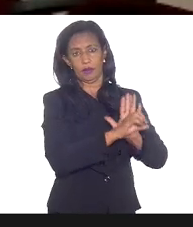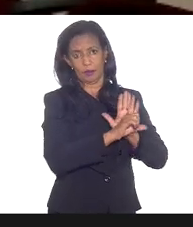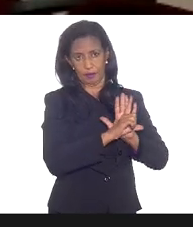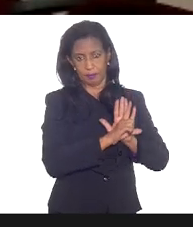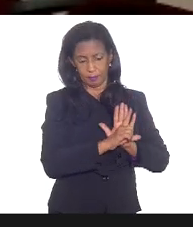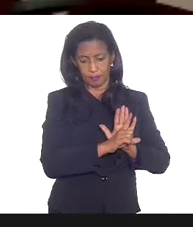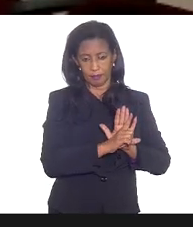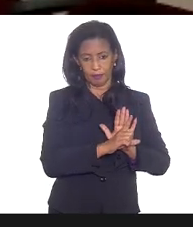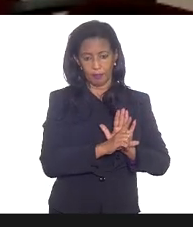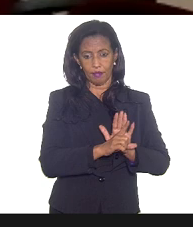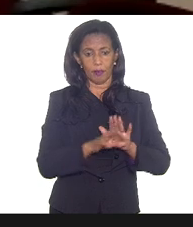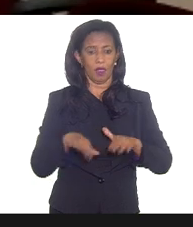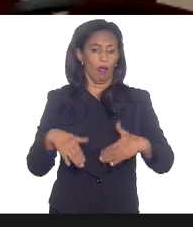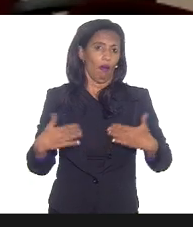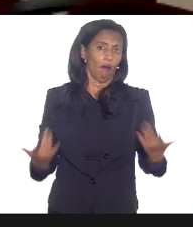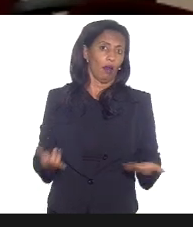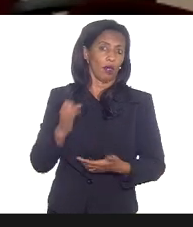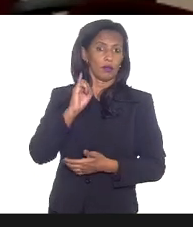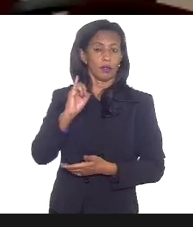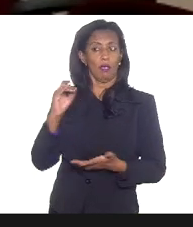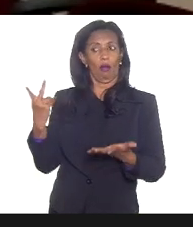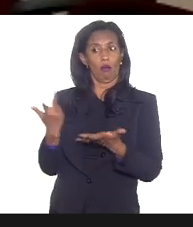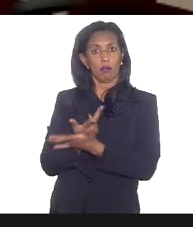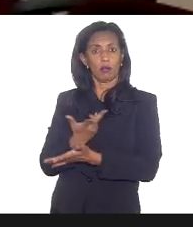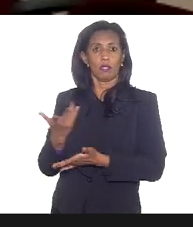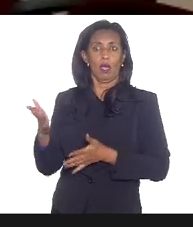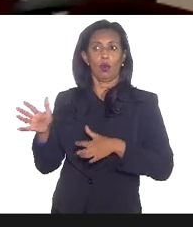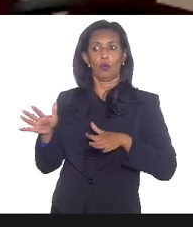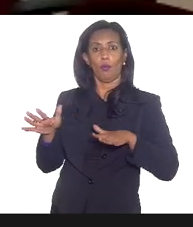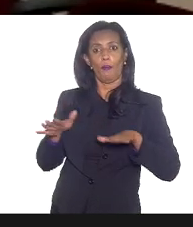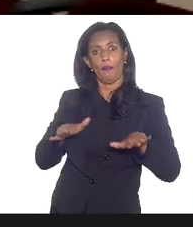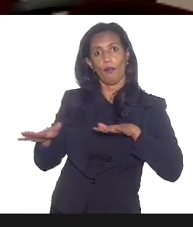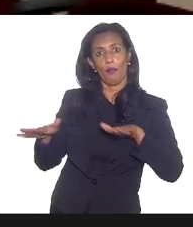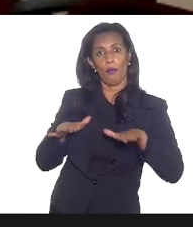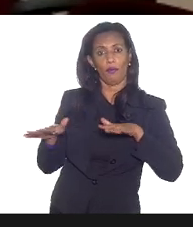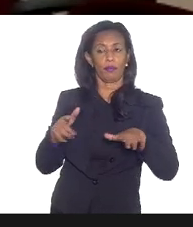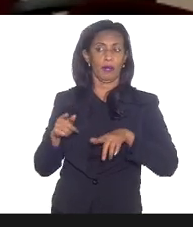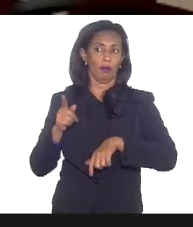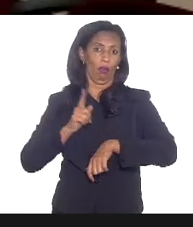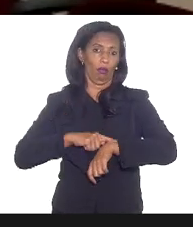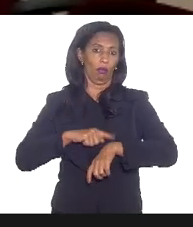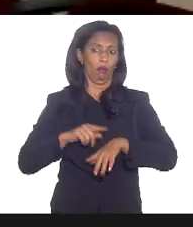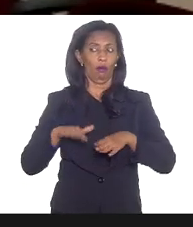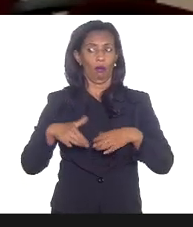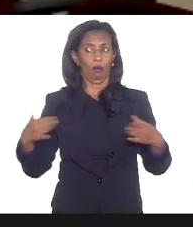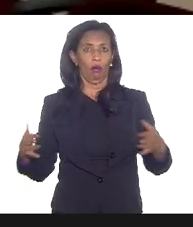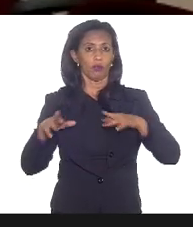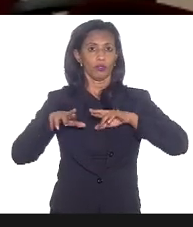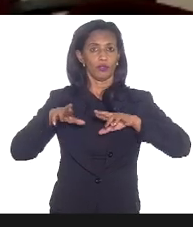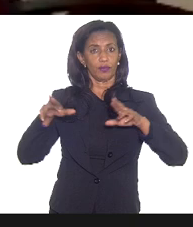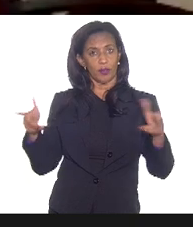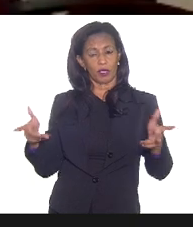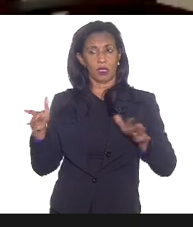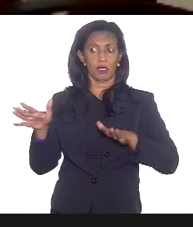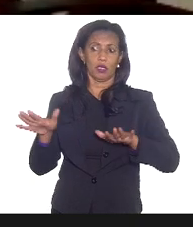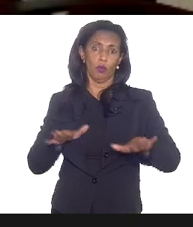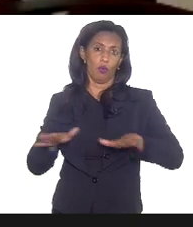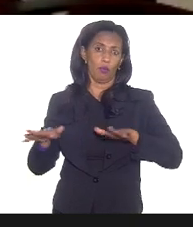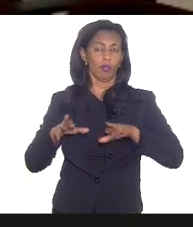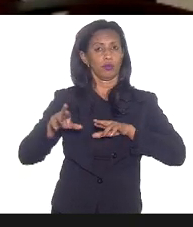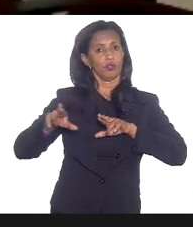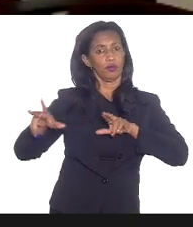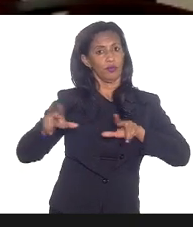legislação. Claro, se houver algum movimento que possa ter prazos diferenciados, ter movimentos